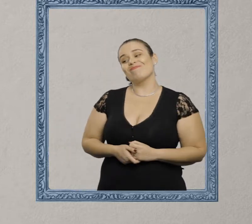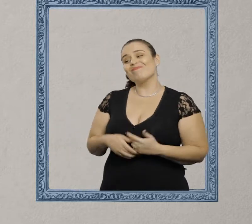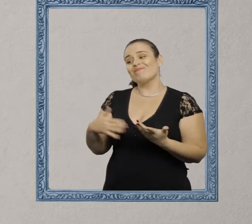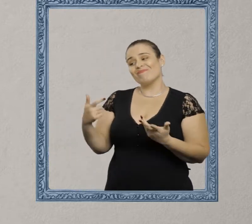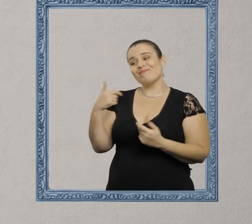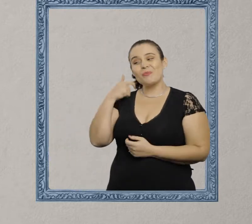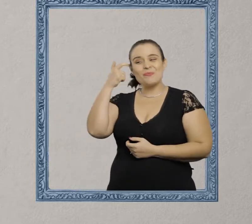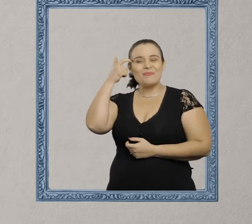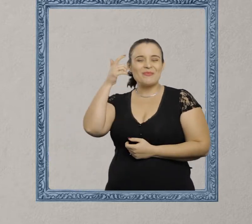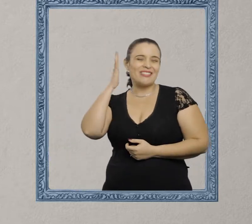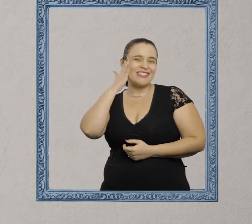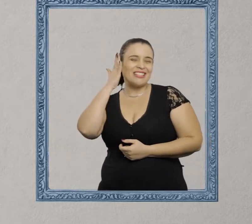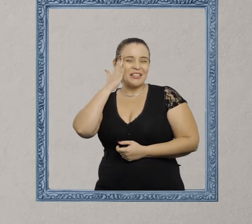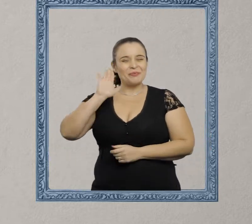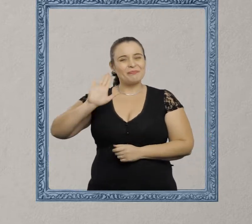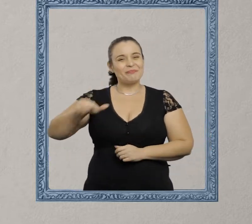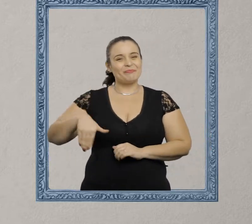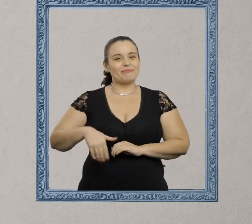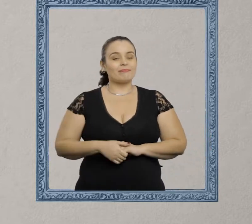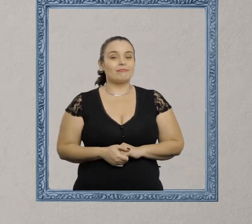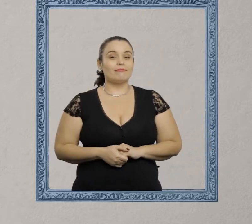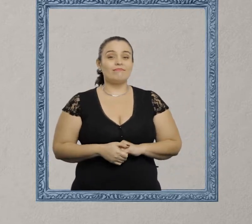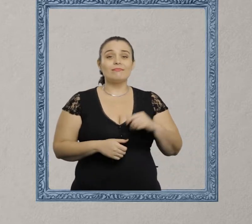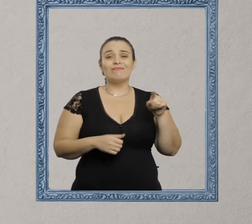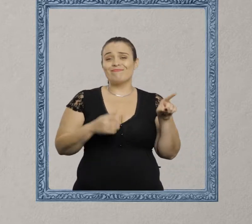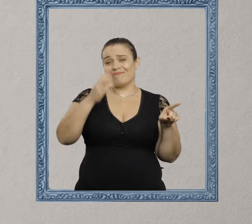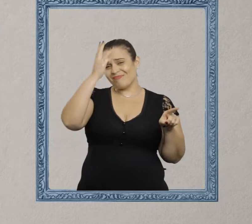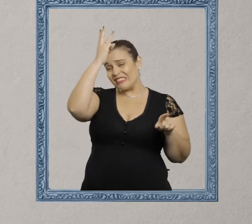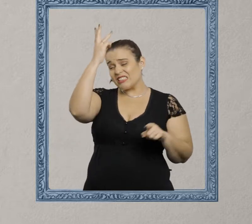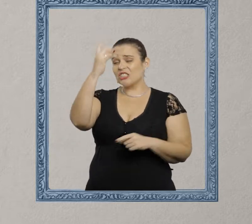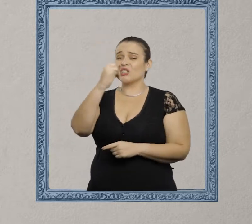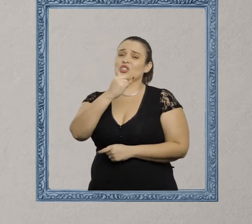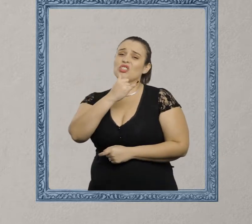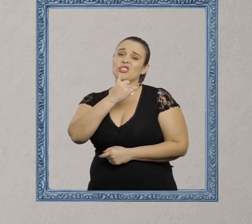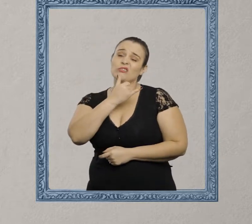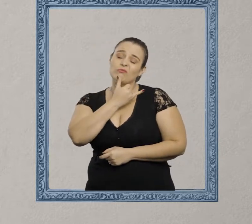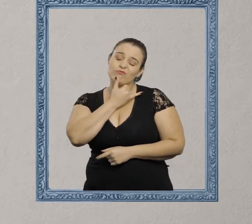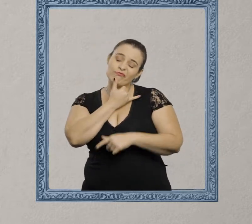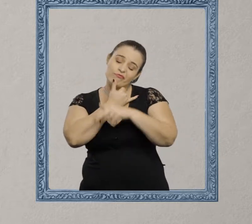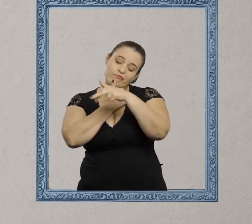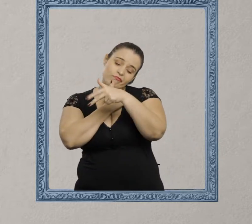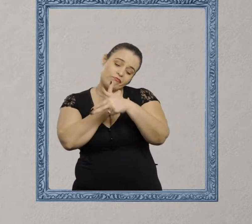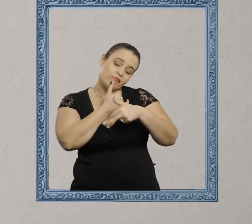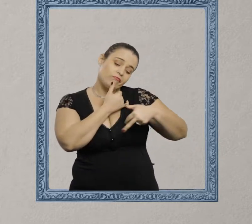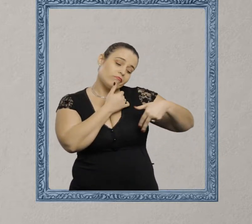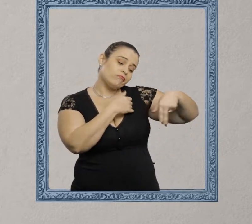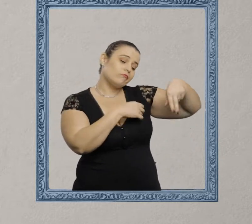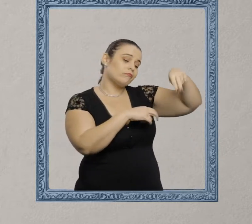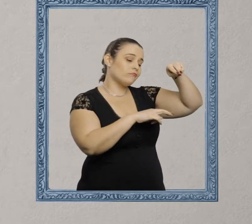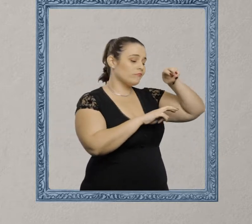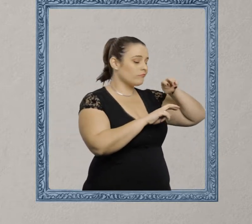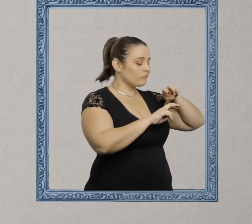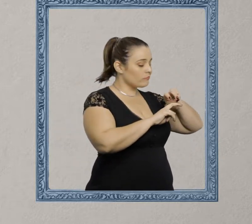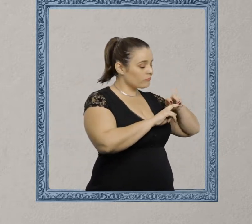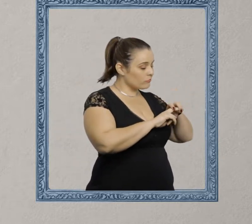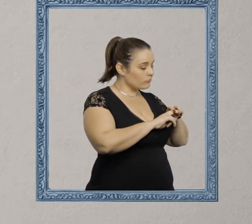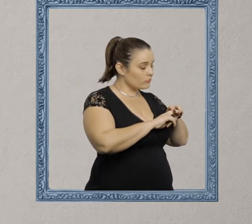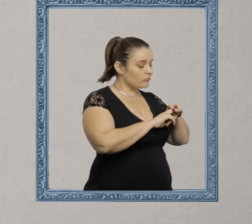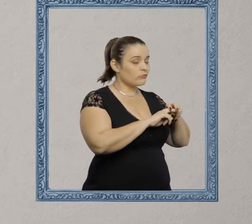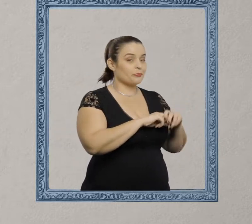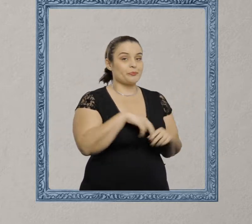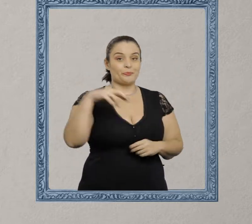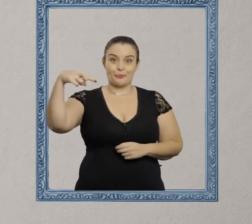respondeu: "Foi o que eu pensei." Wendy estava chateada e foi se sentar sozinha na outra ponta da